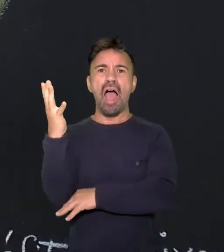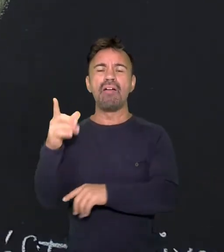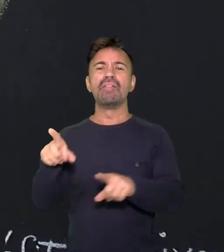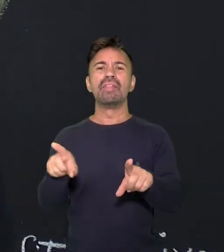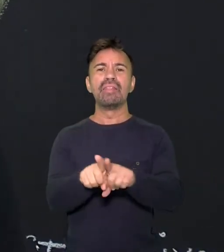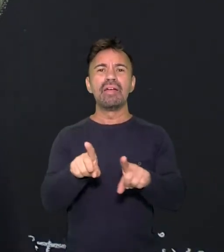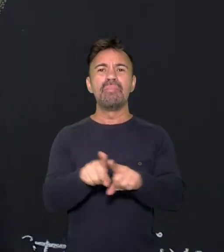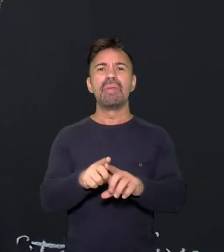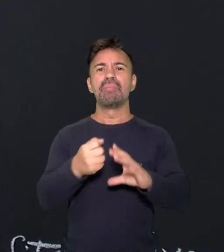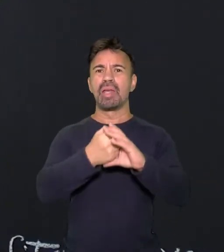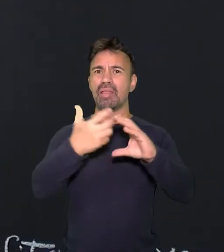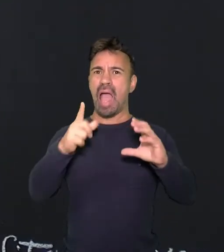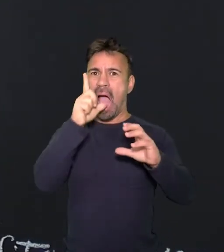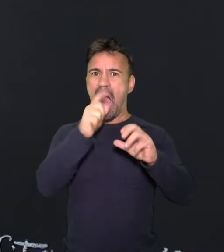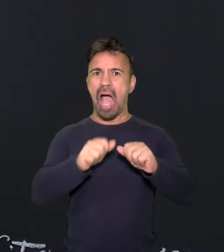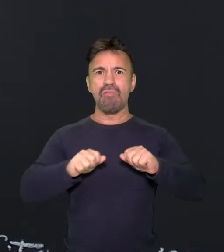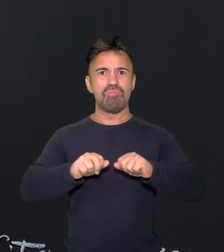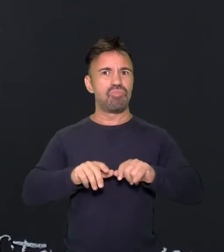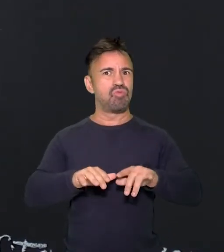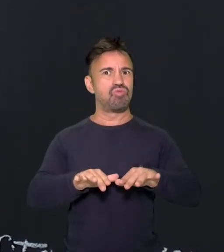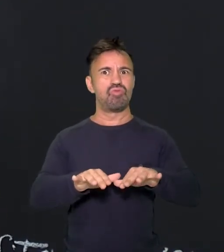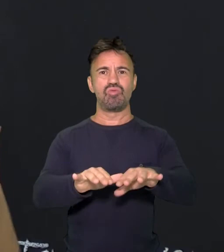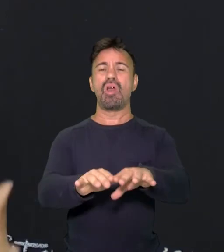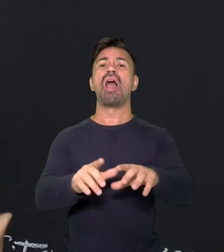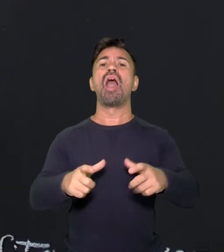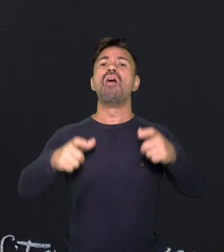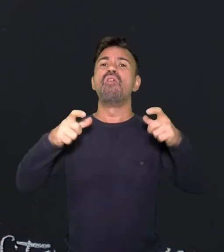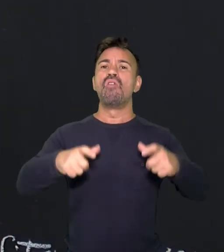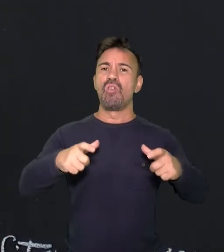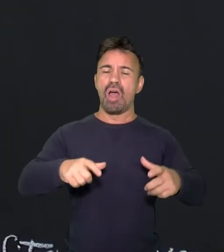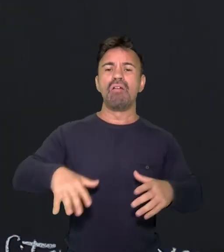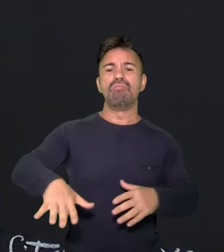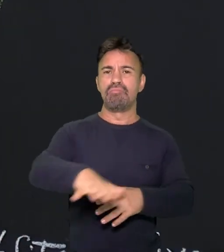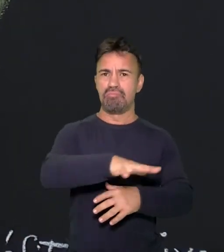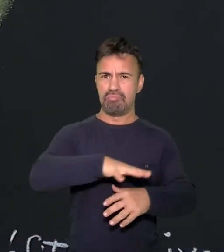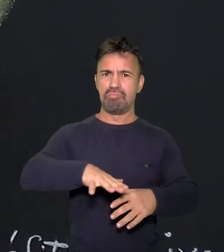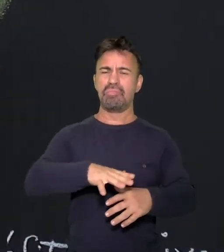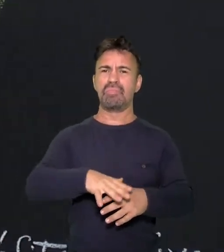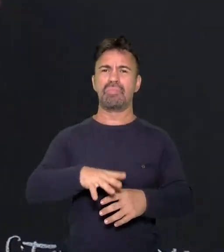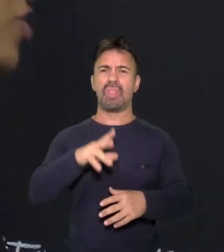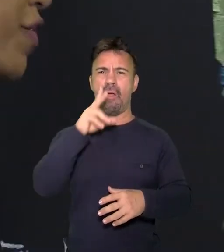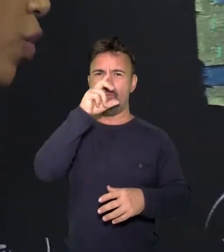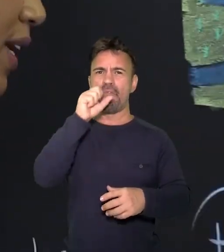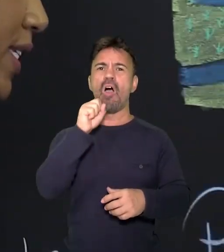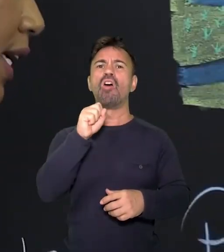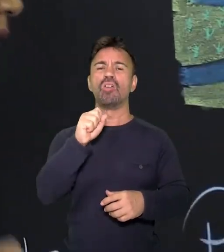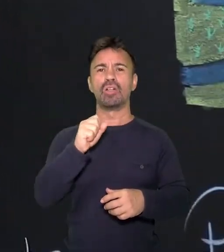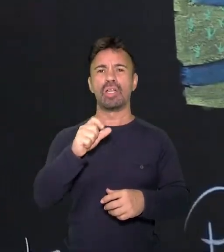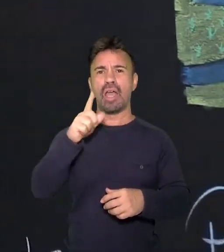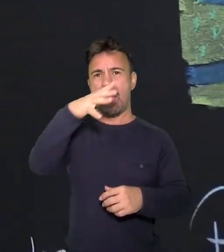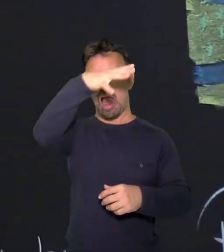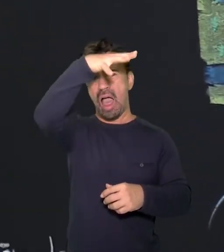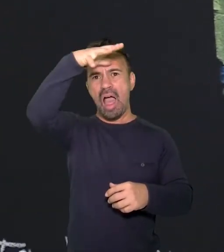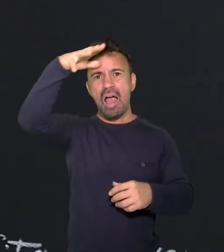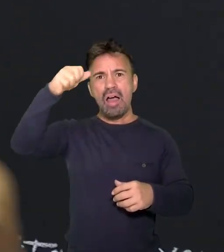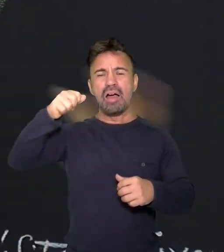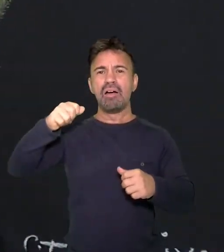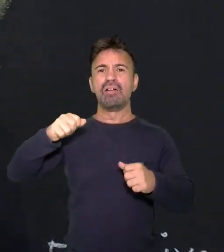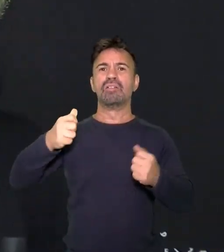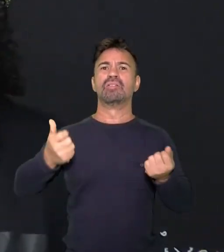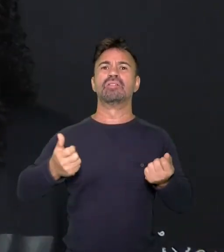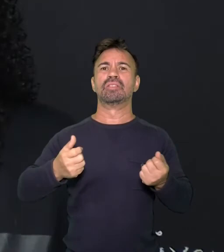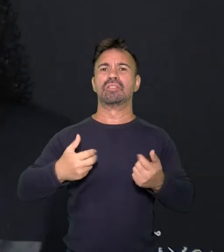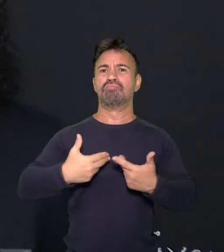por sua característica dessa abundância de água. É um local, é um ecossistema que tem uma forte influência aí, tanto da Amazônia,